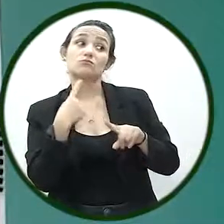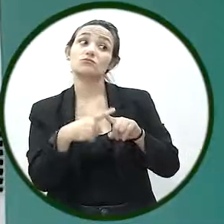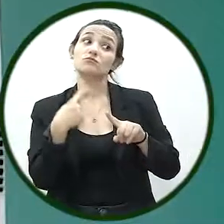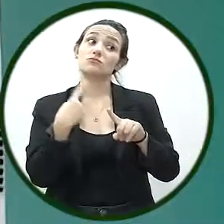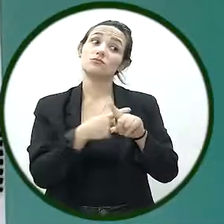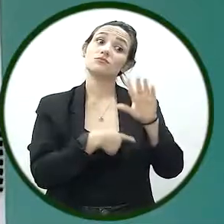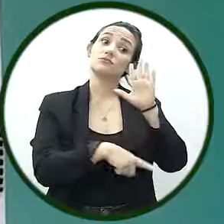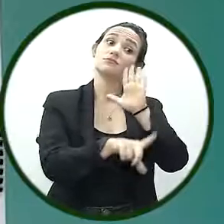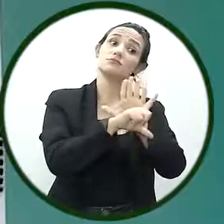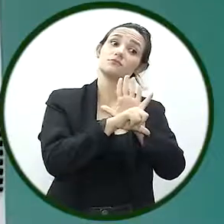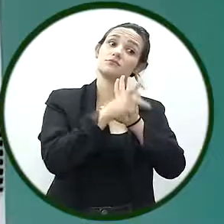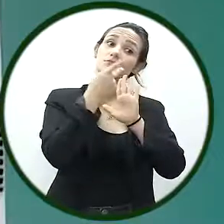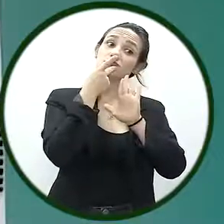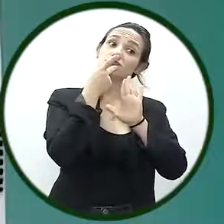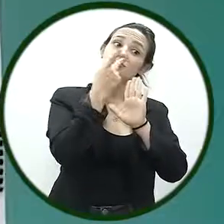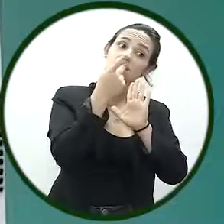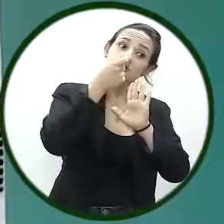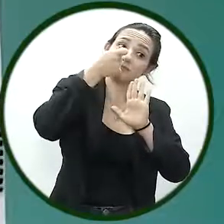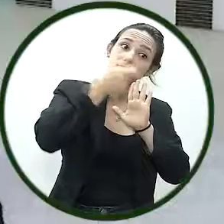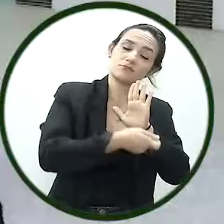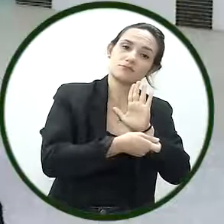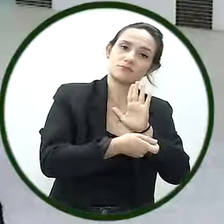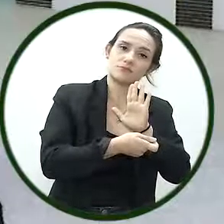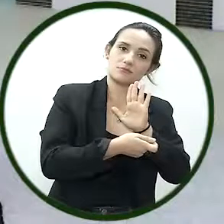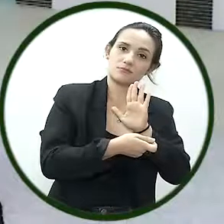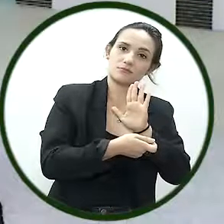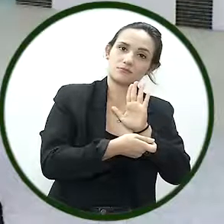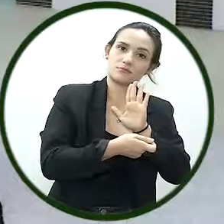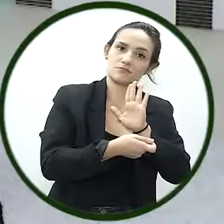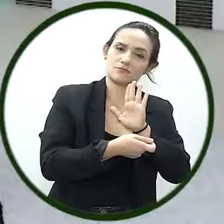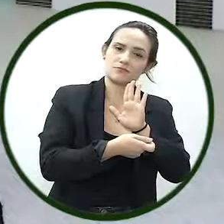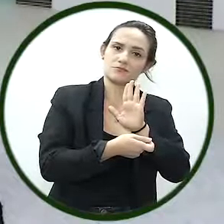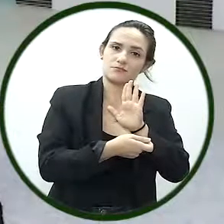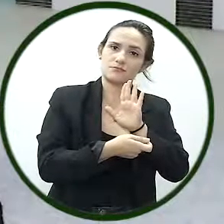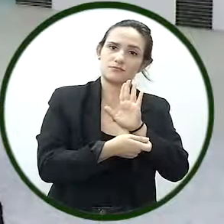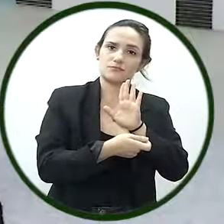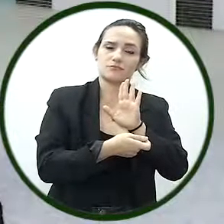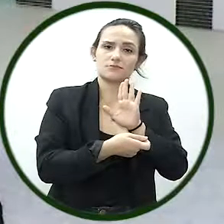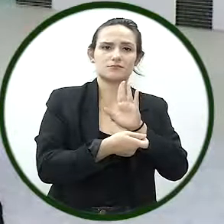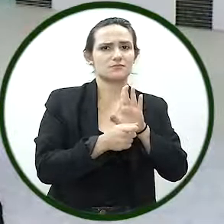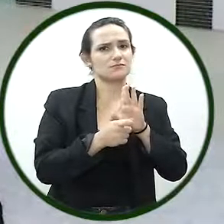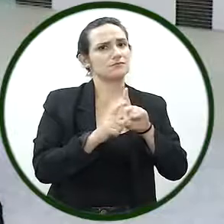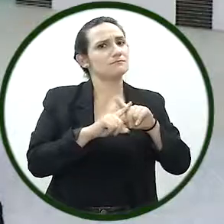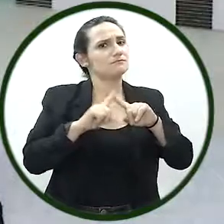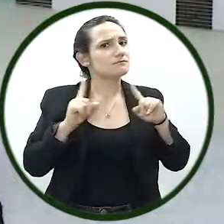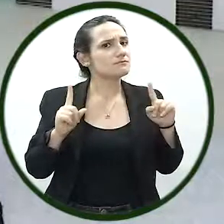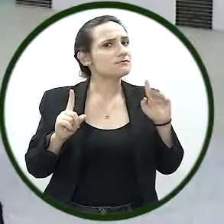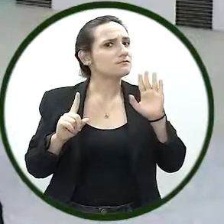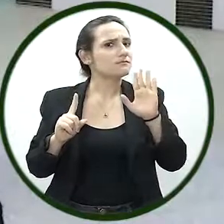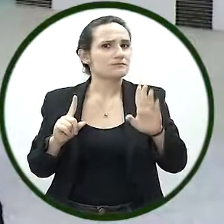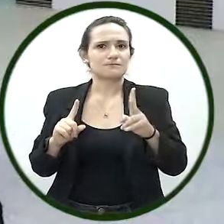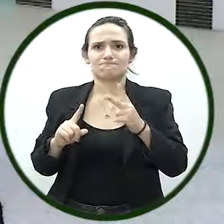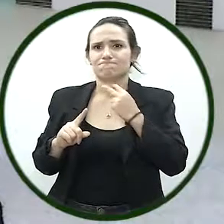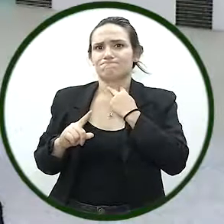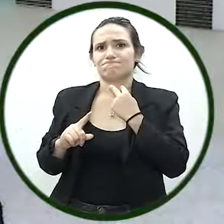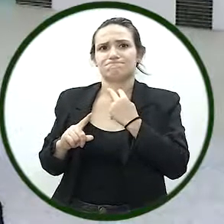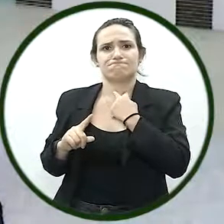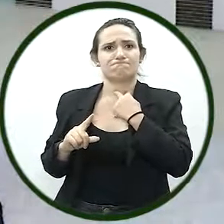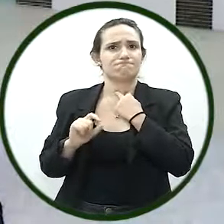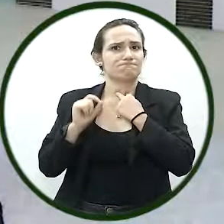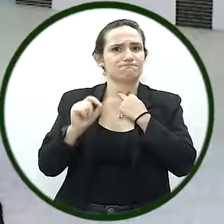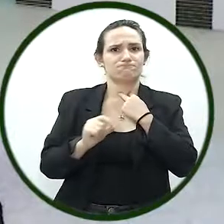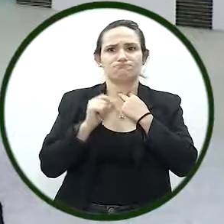legislação nossa, ela permite. E deve ser assim, né? Não